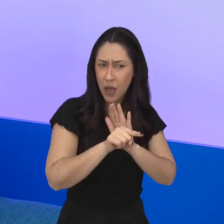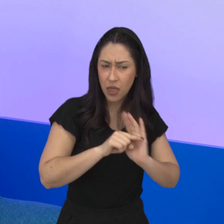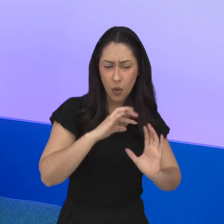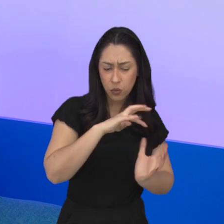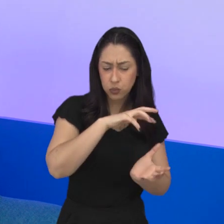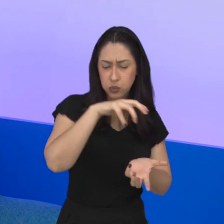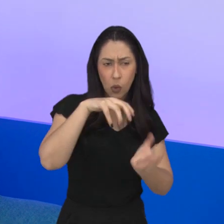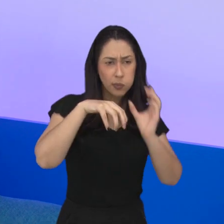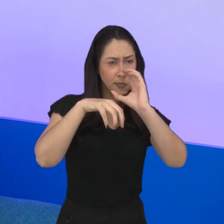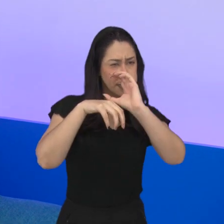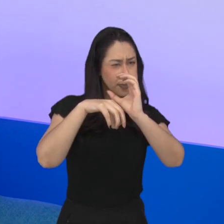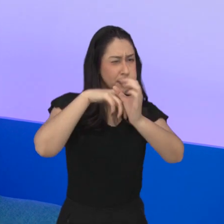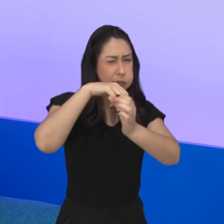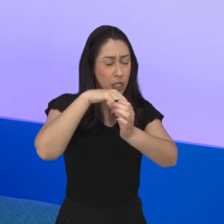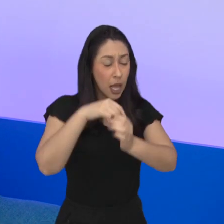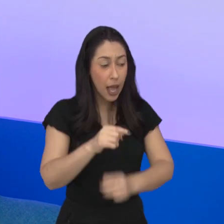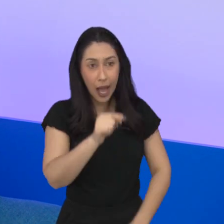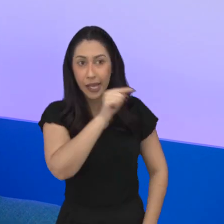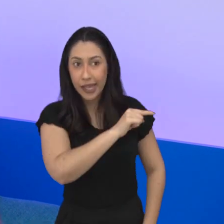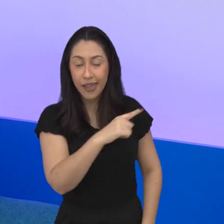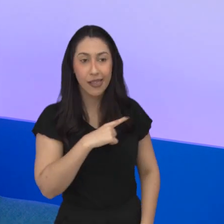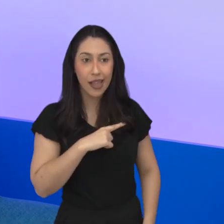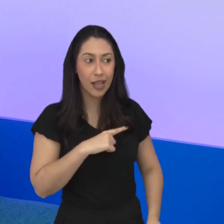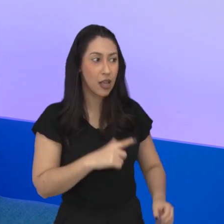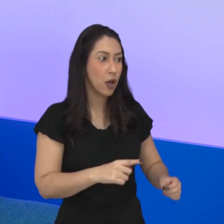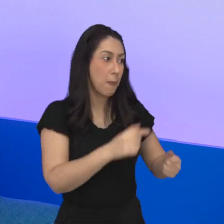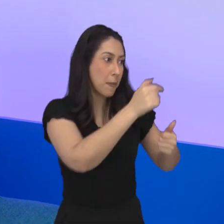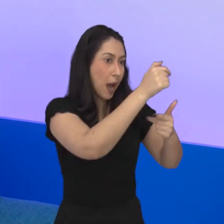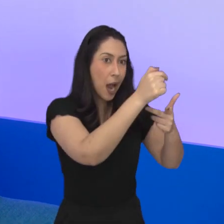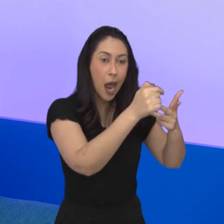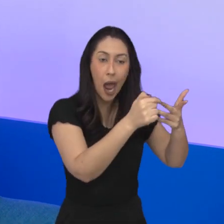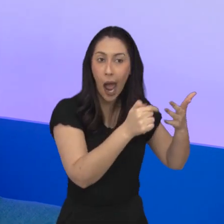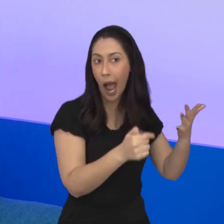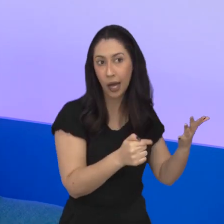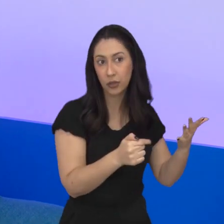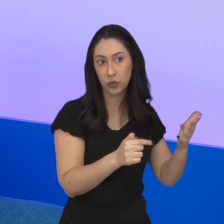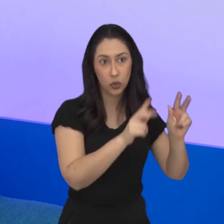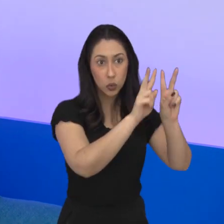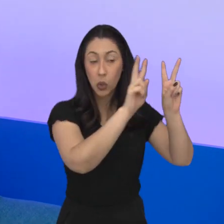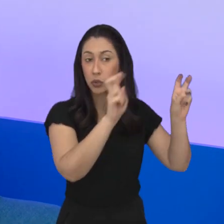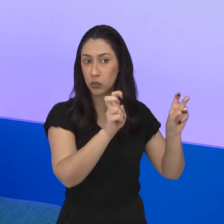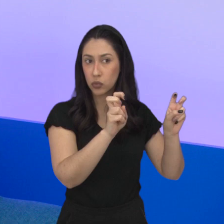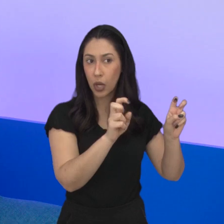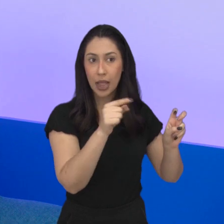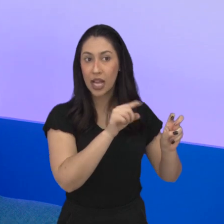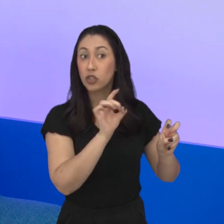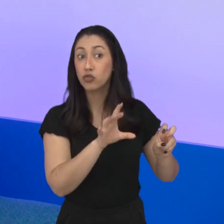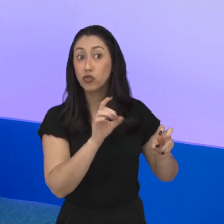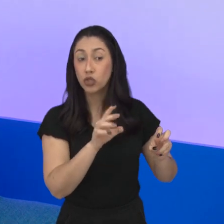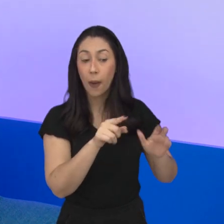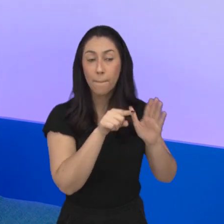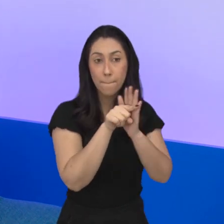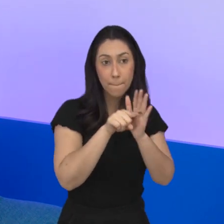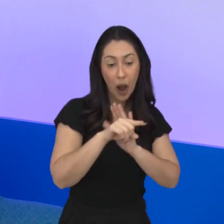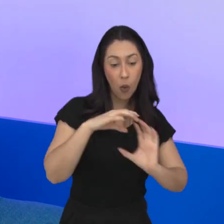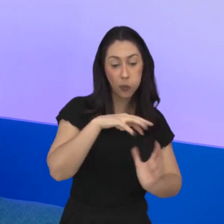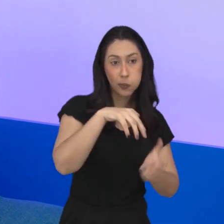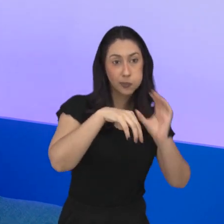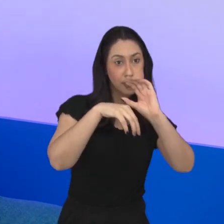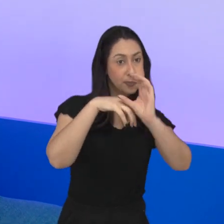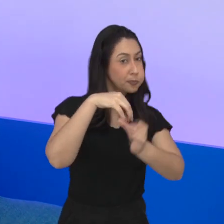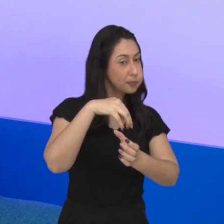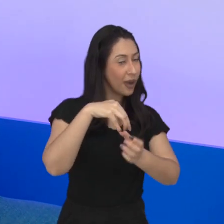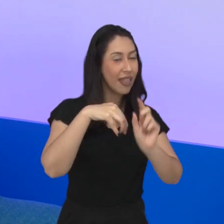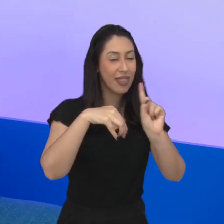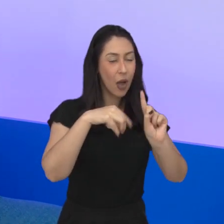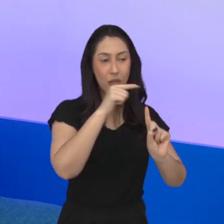e institutos de meteorologia, ele é um centro que ele é multidisciplinar. Então a gente não tem somente meteorologistas, mas a gente também tem outros profissionais que trabalham